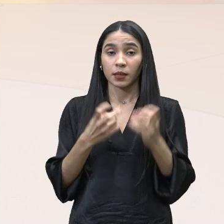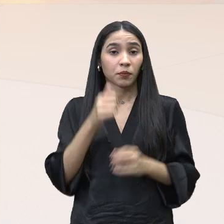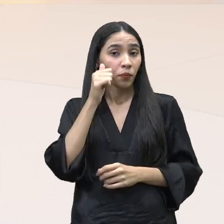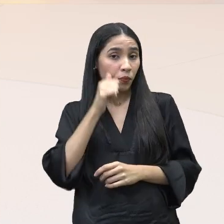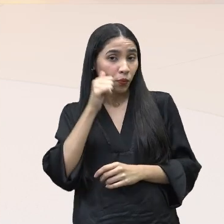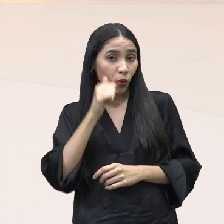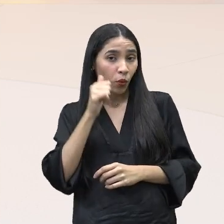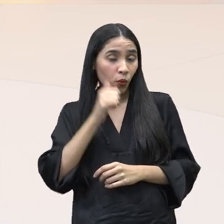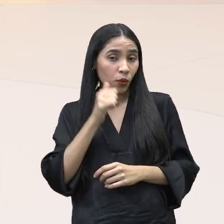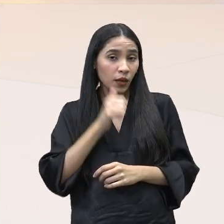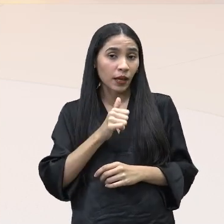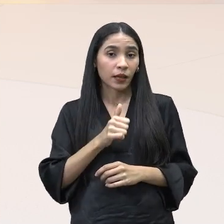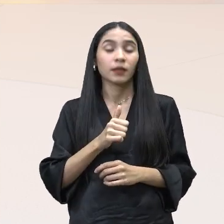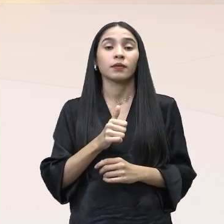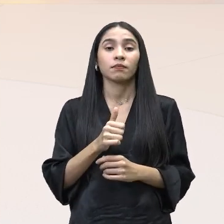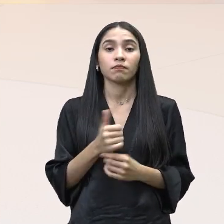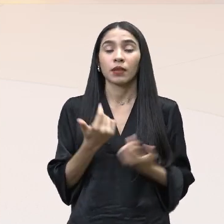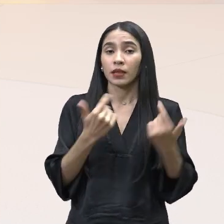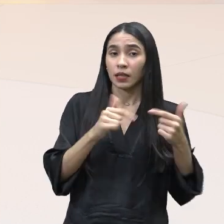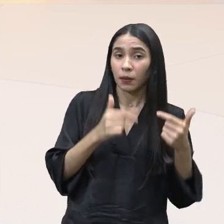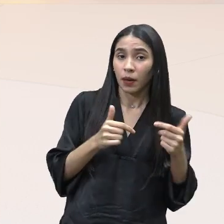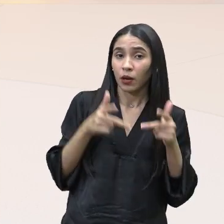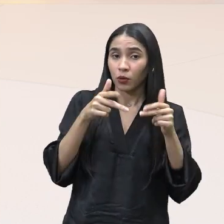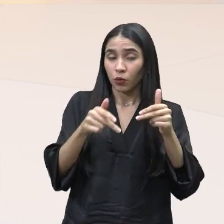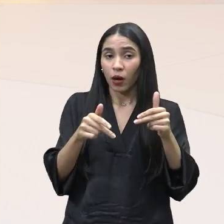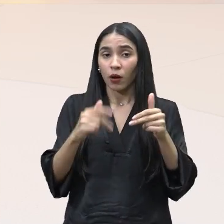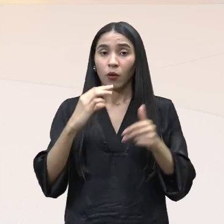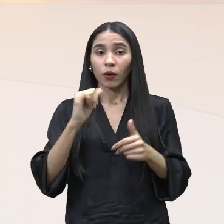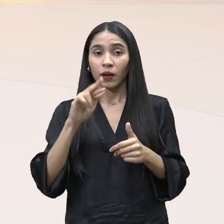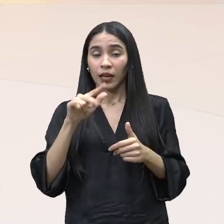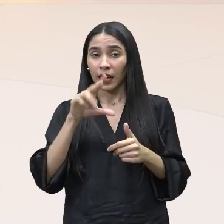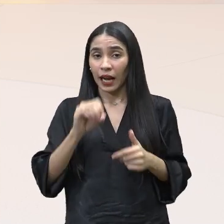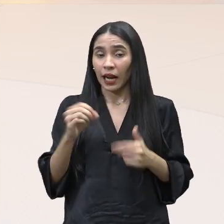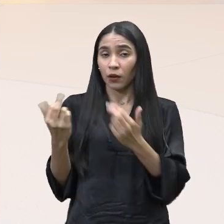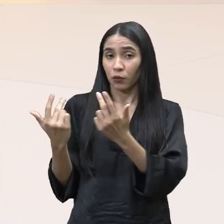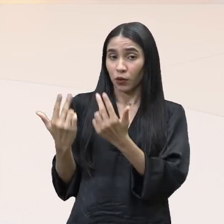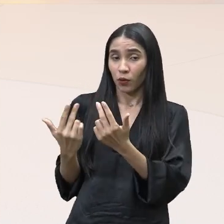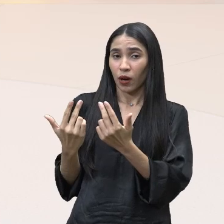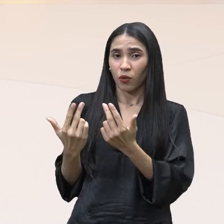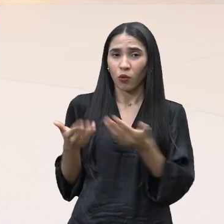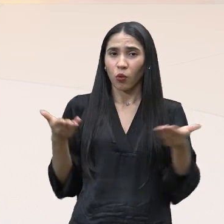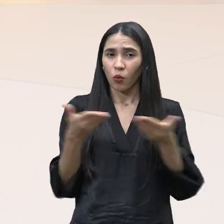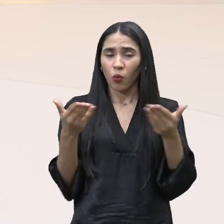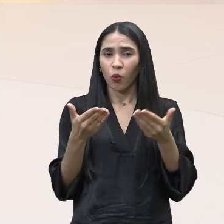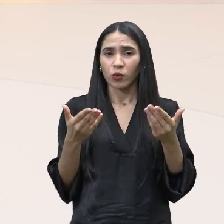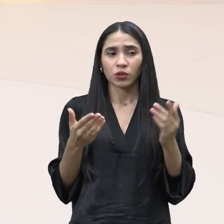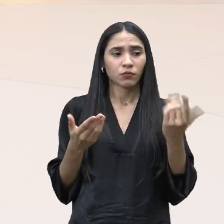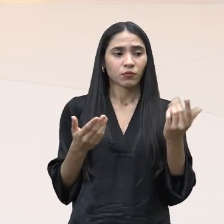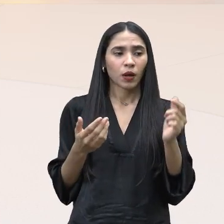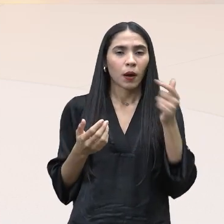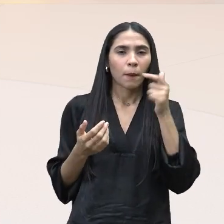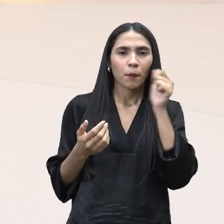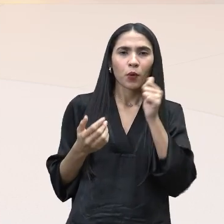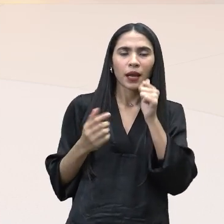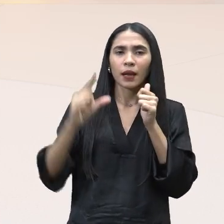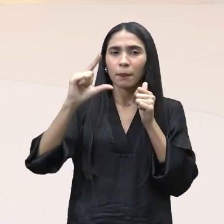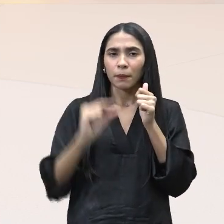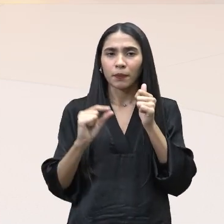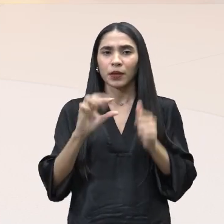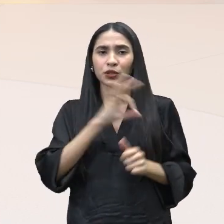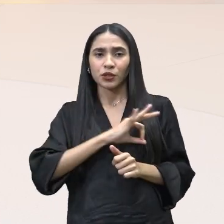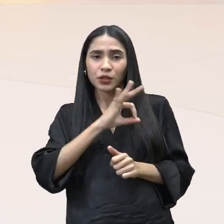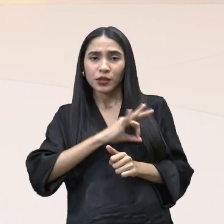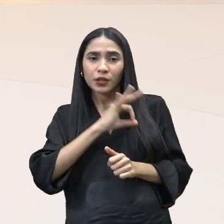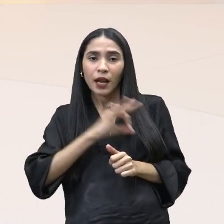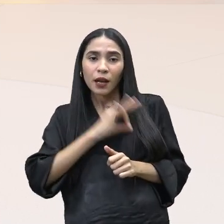tem o mesmo emprego, que tem o mesmo cargo, ganha menos que o homem. Então, é